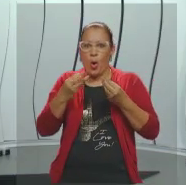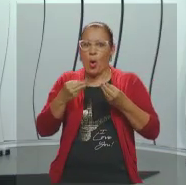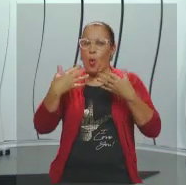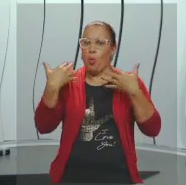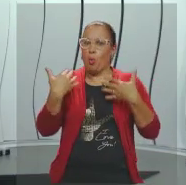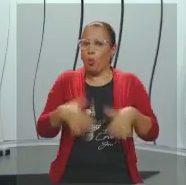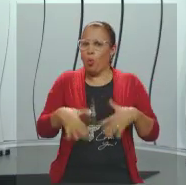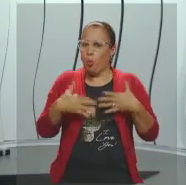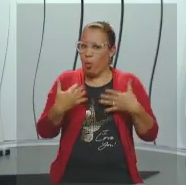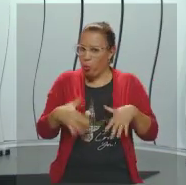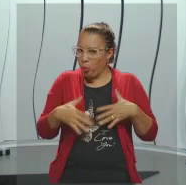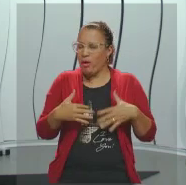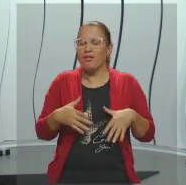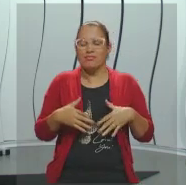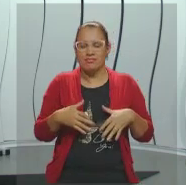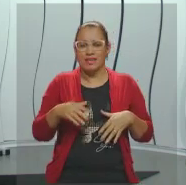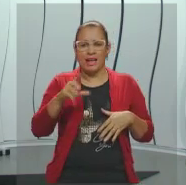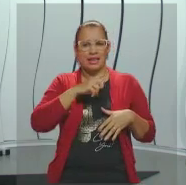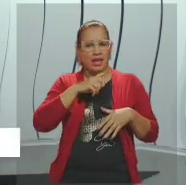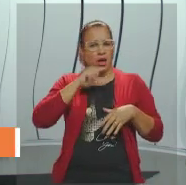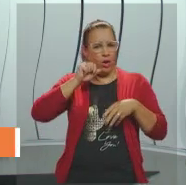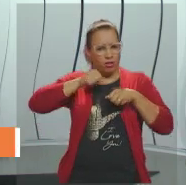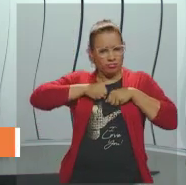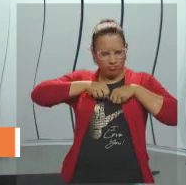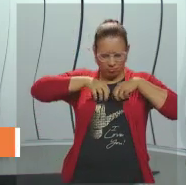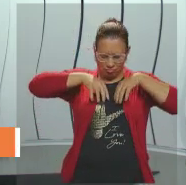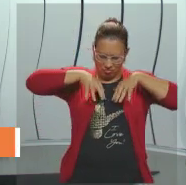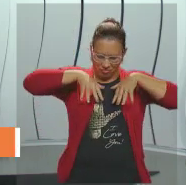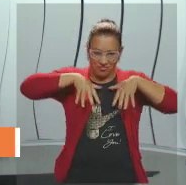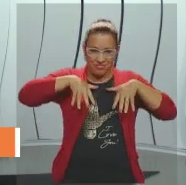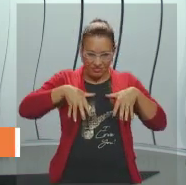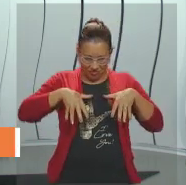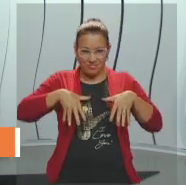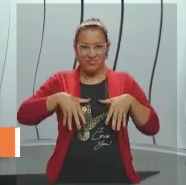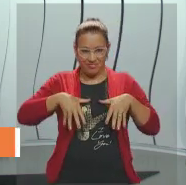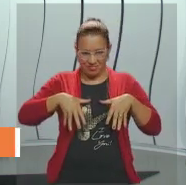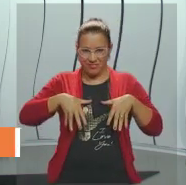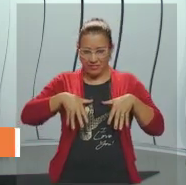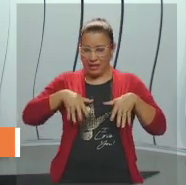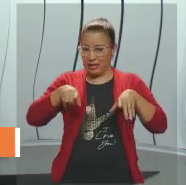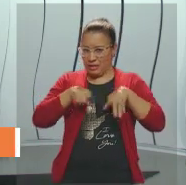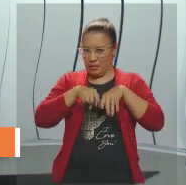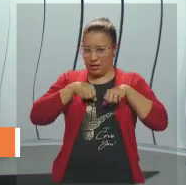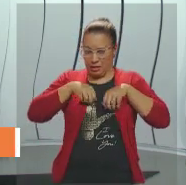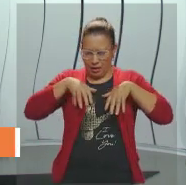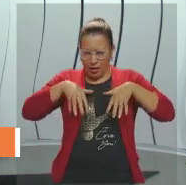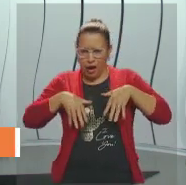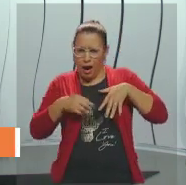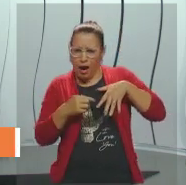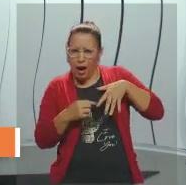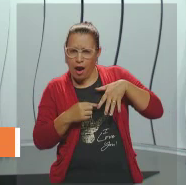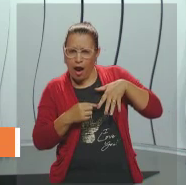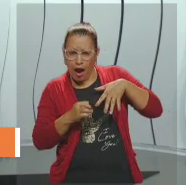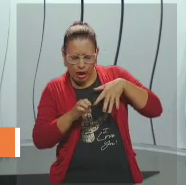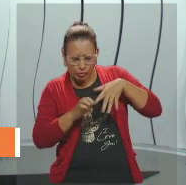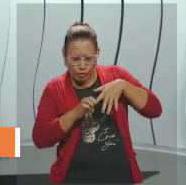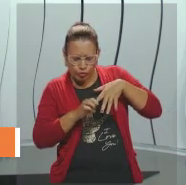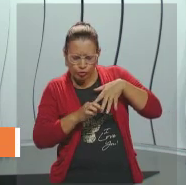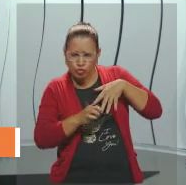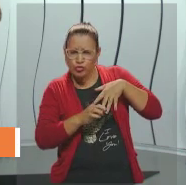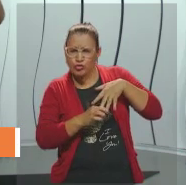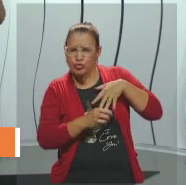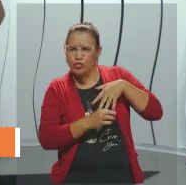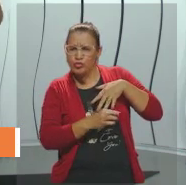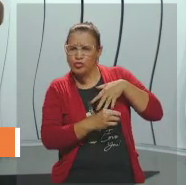né? Então nós tínhamos lá várias ramificações dos brônquios, que eram os bronquíolos, e no finalzinho desses bronquíolos ainda você